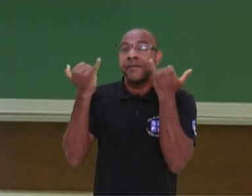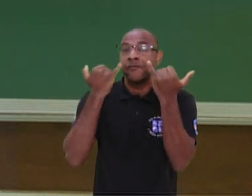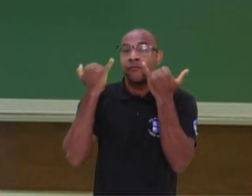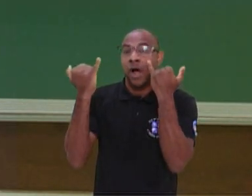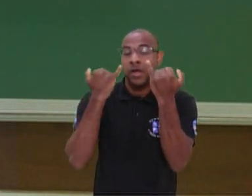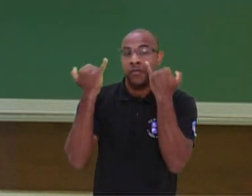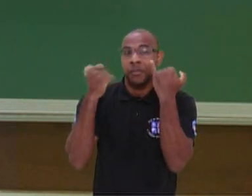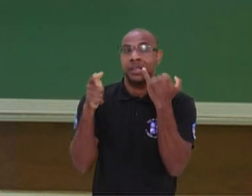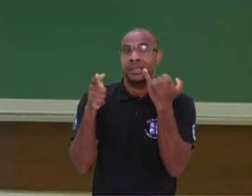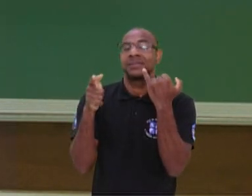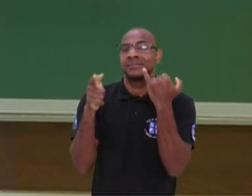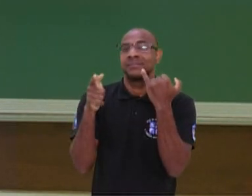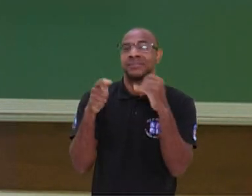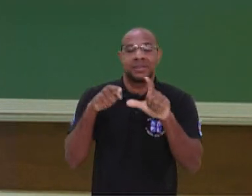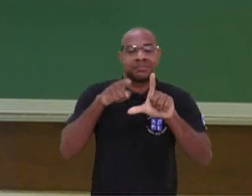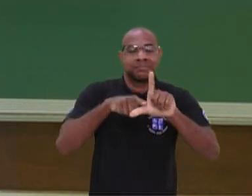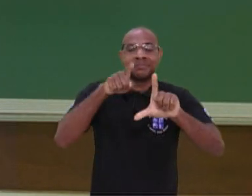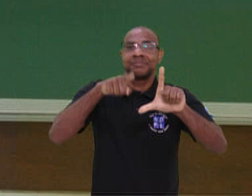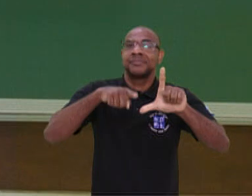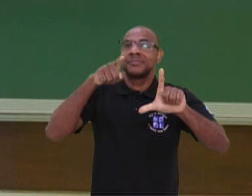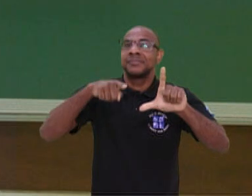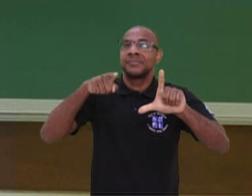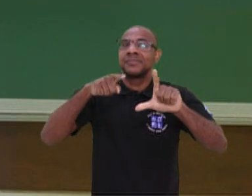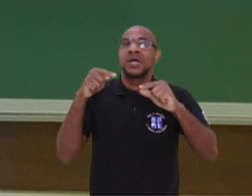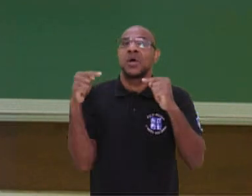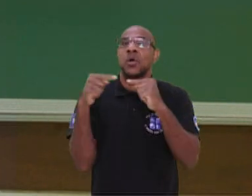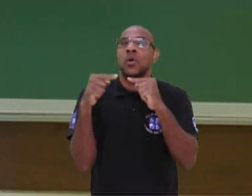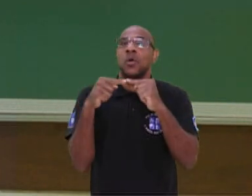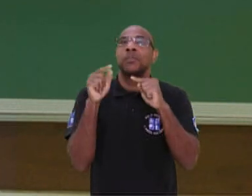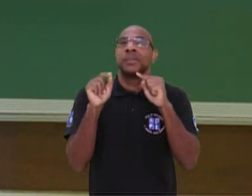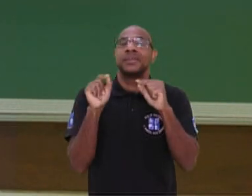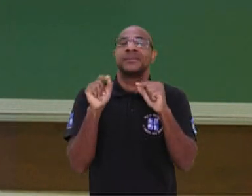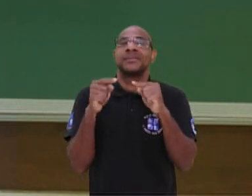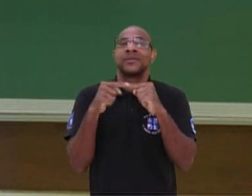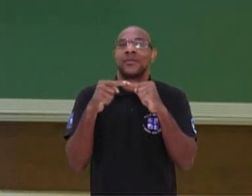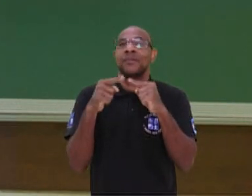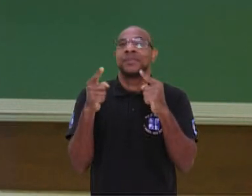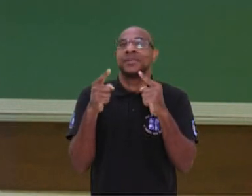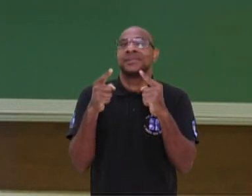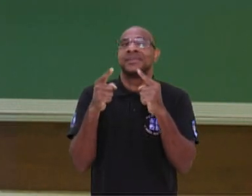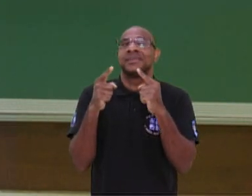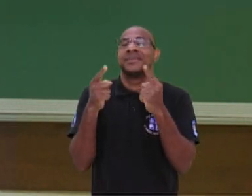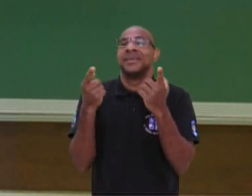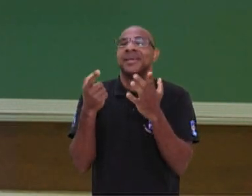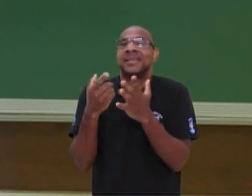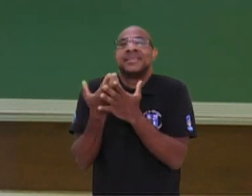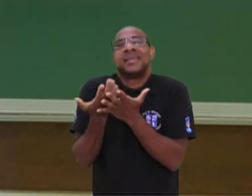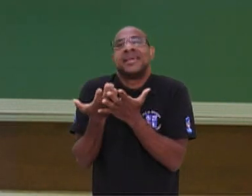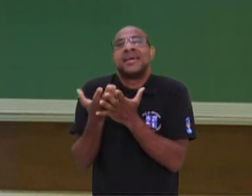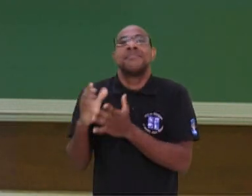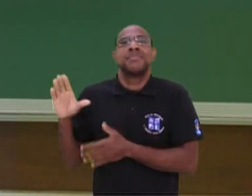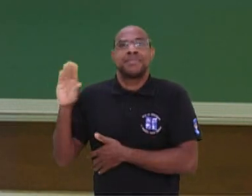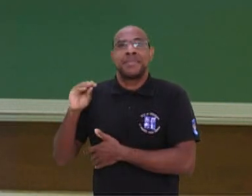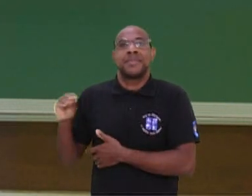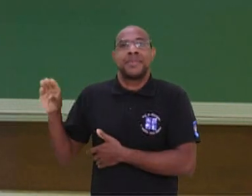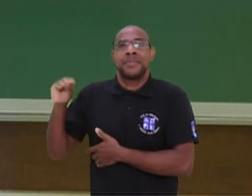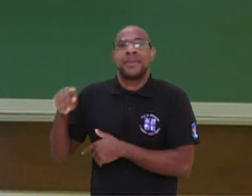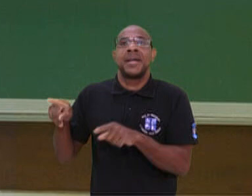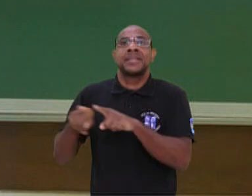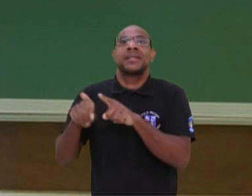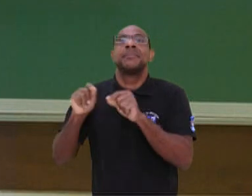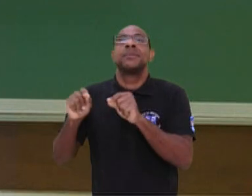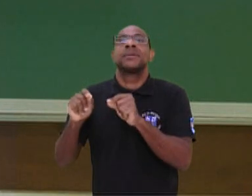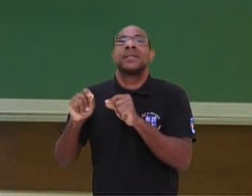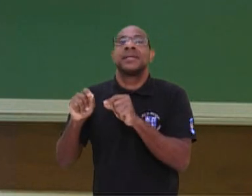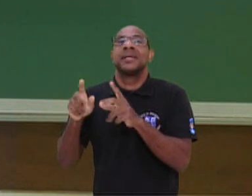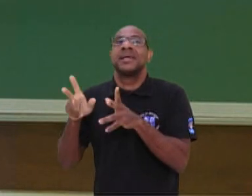do infográfico, ela combina a modalidade verbal e não verbal da linguagem e